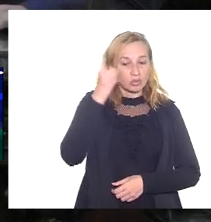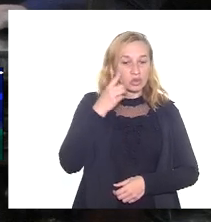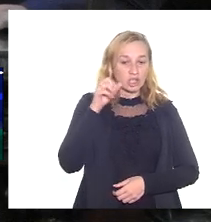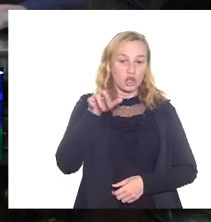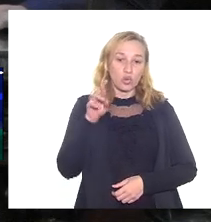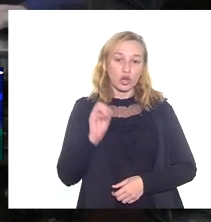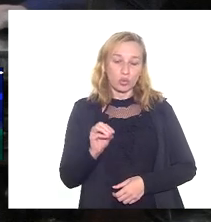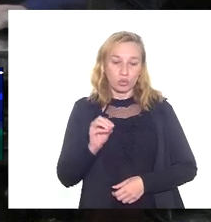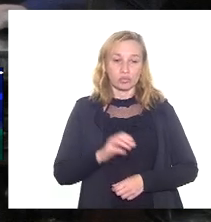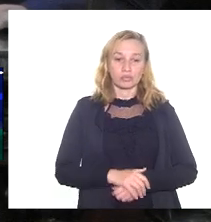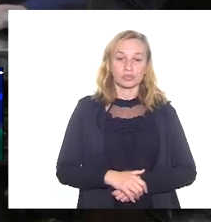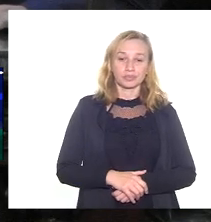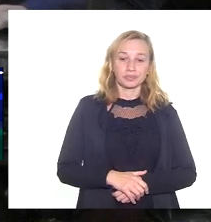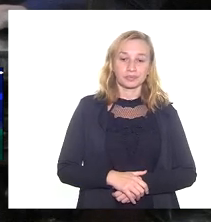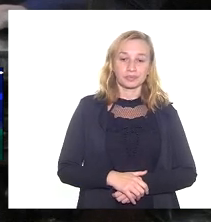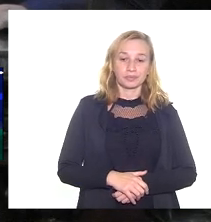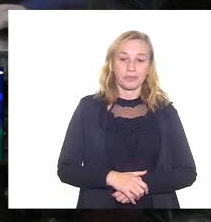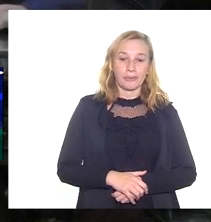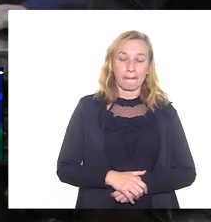Eurico Júnior.